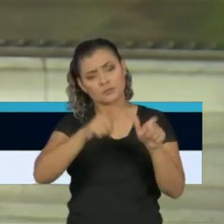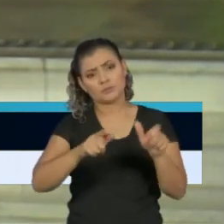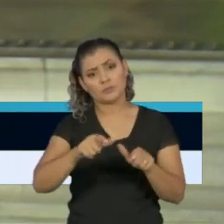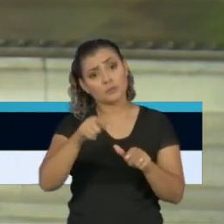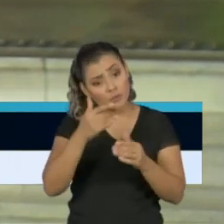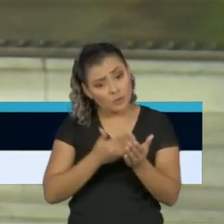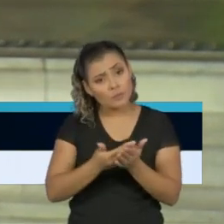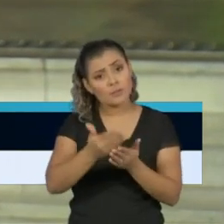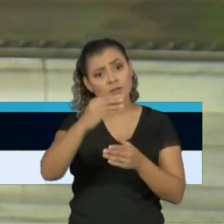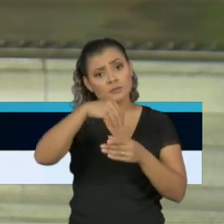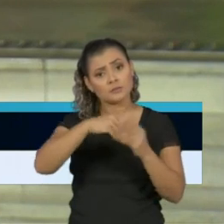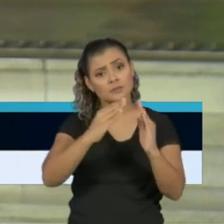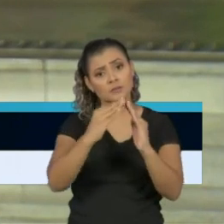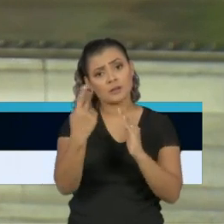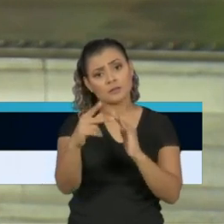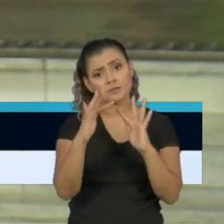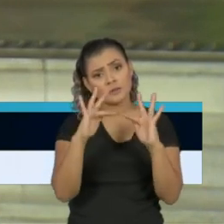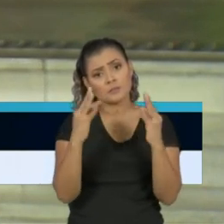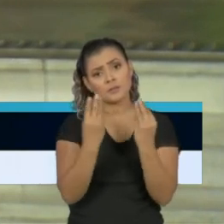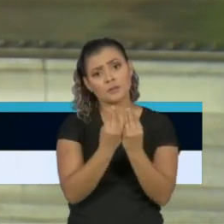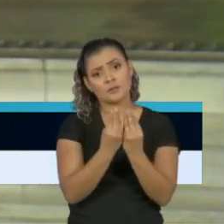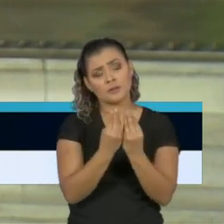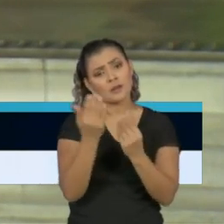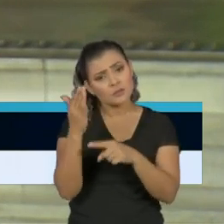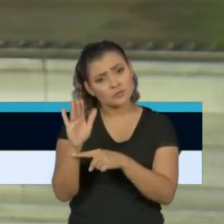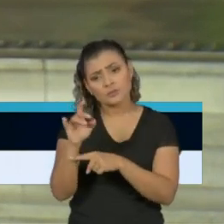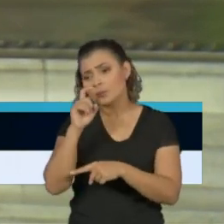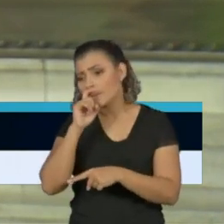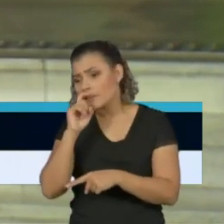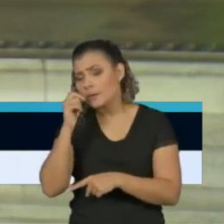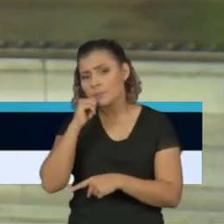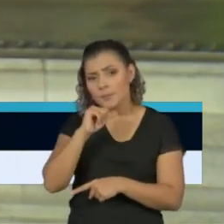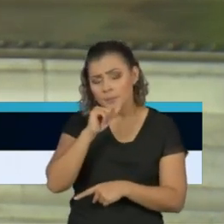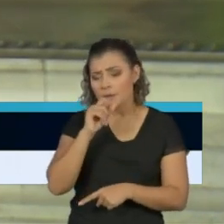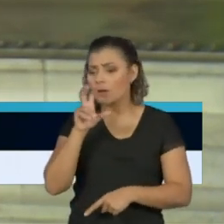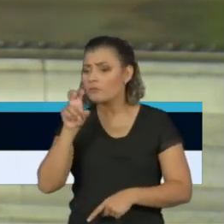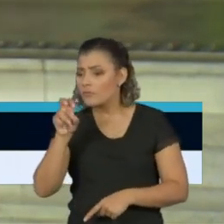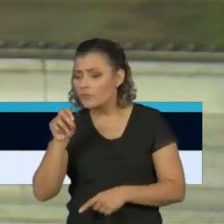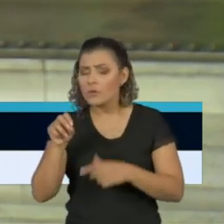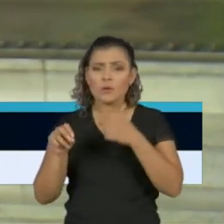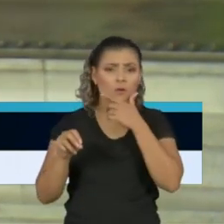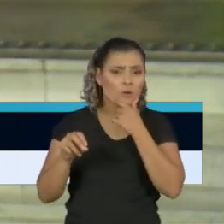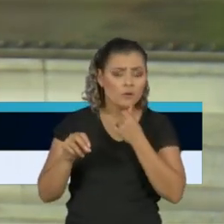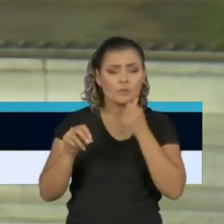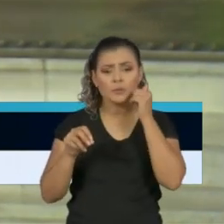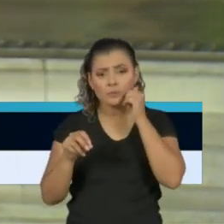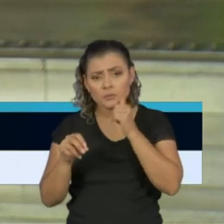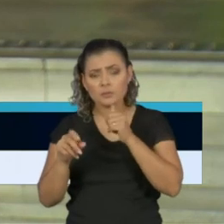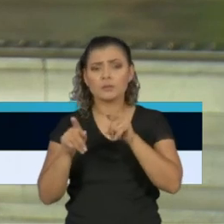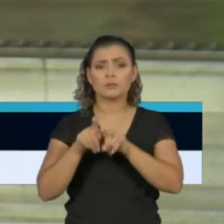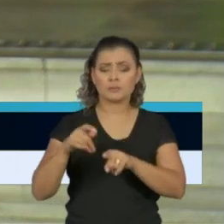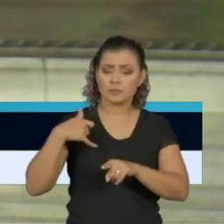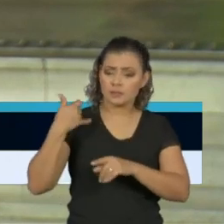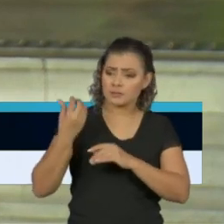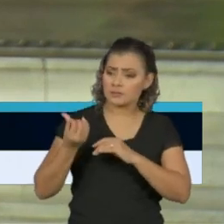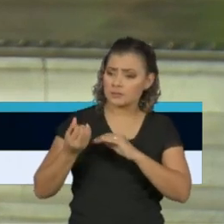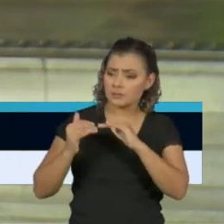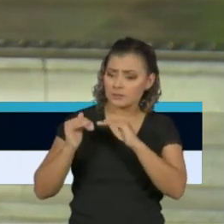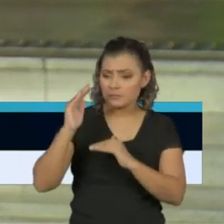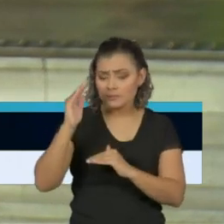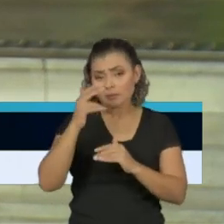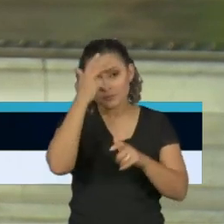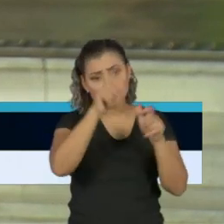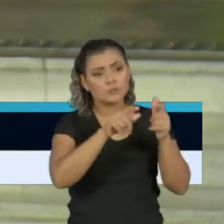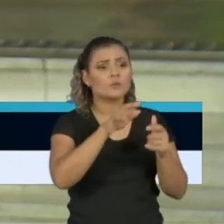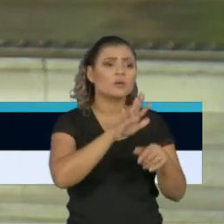sua própria casa. Ajude seus pais, seus avós, as pessoas que têm mais de 60 anos, as pessoas que já estão